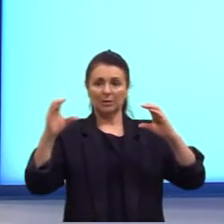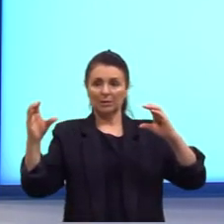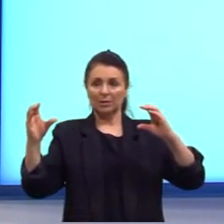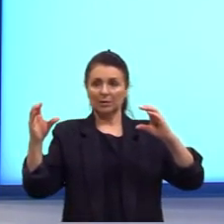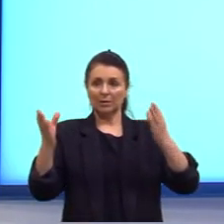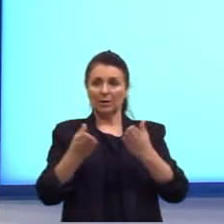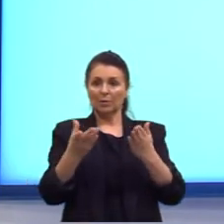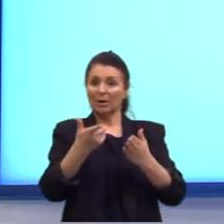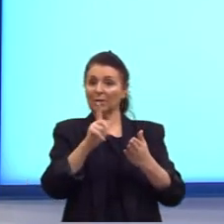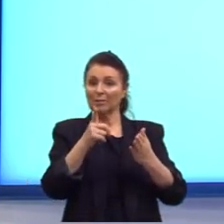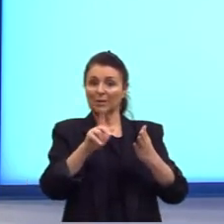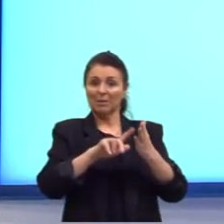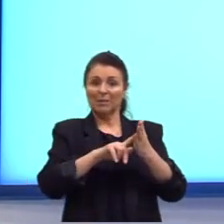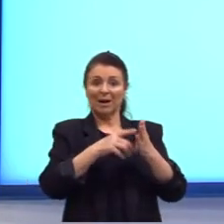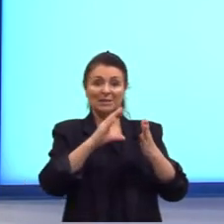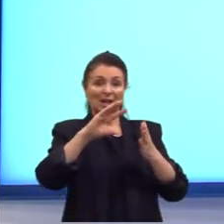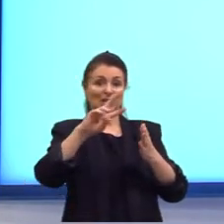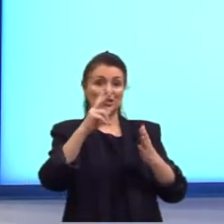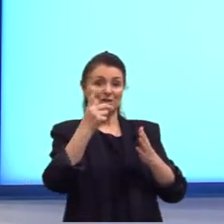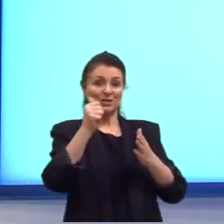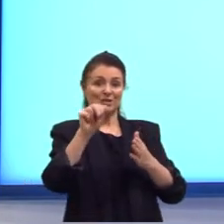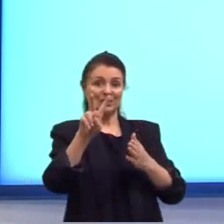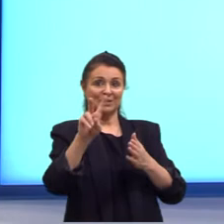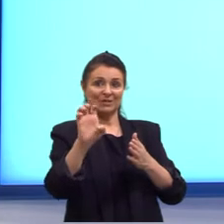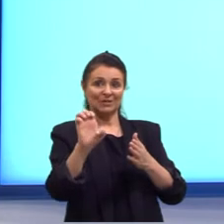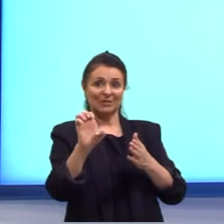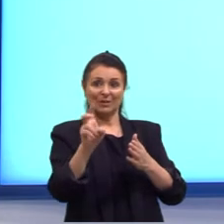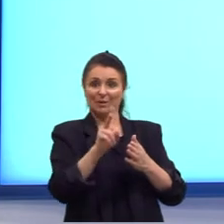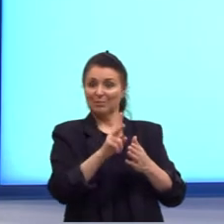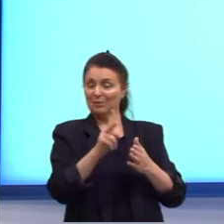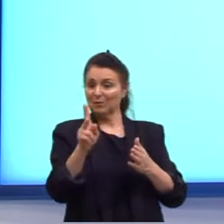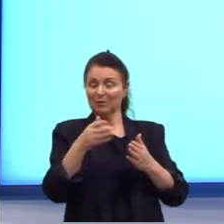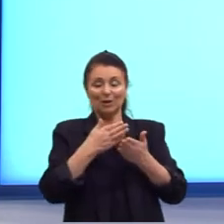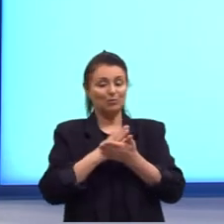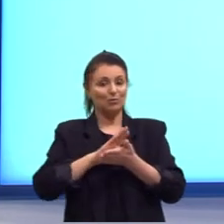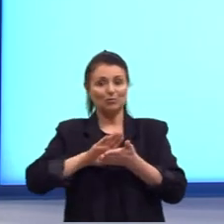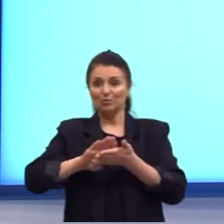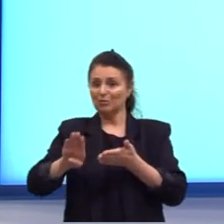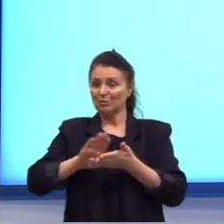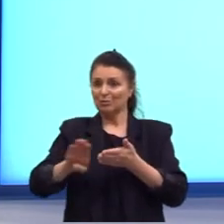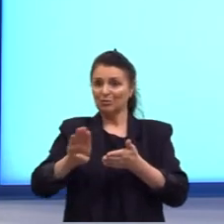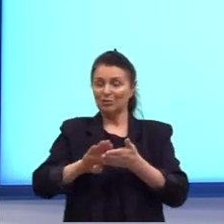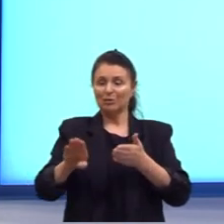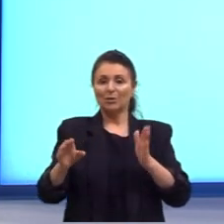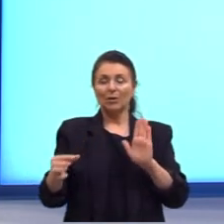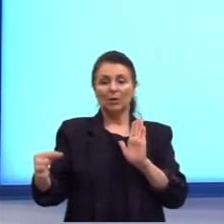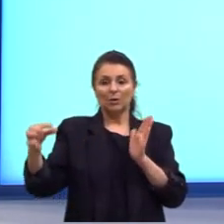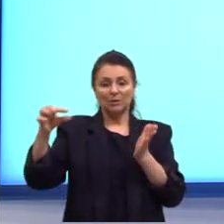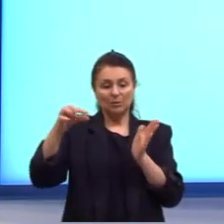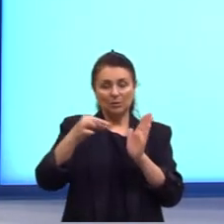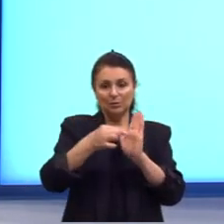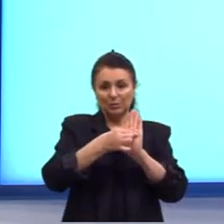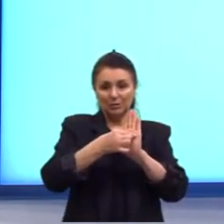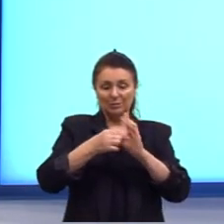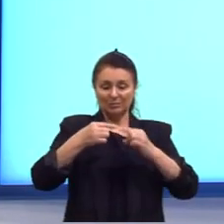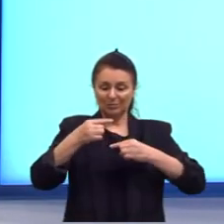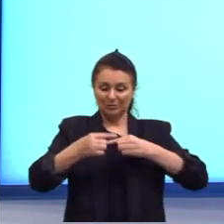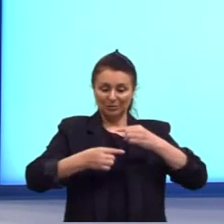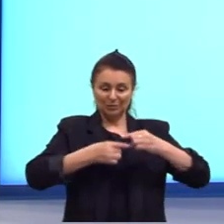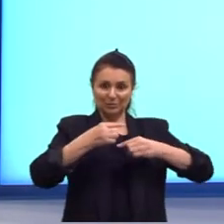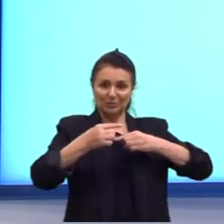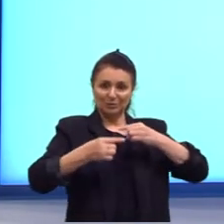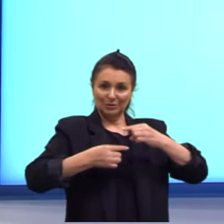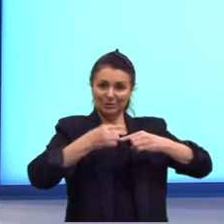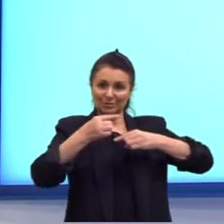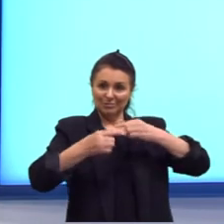tirei a chave aqui tá para ficar mais simples é uma associação né de Resistores em Série que eu tenho três né